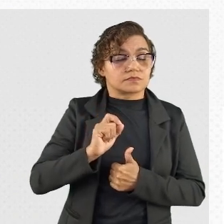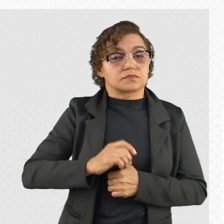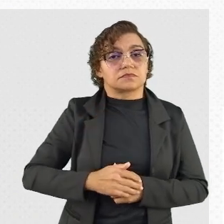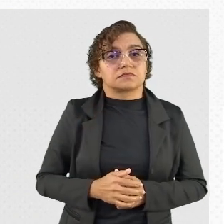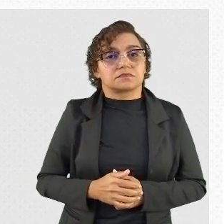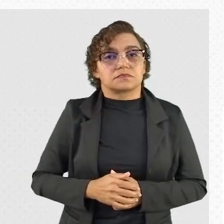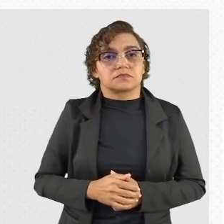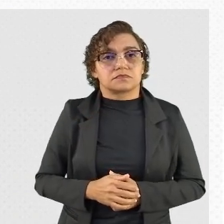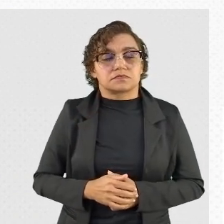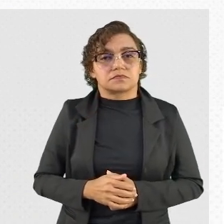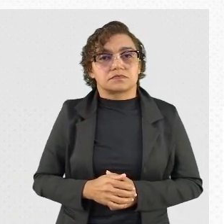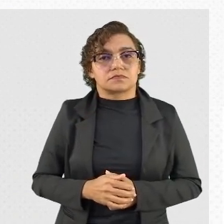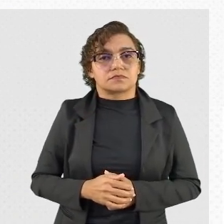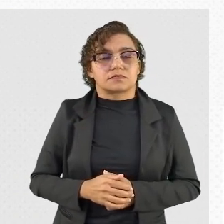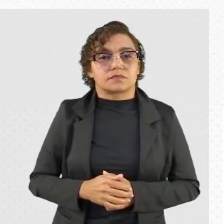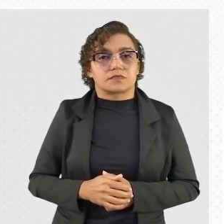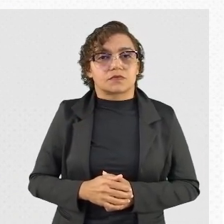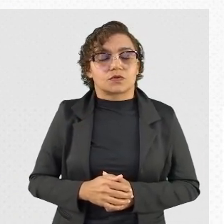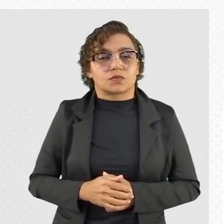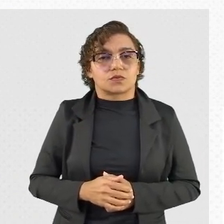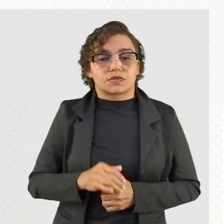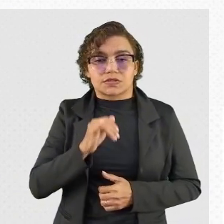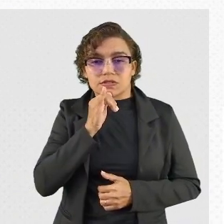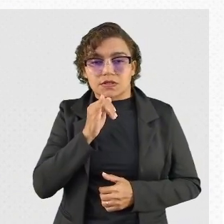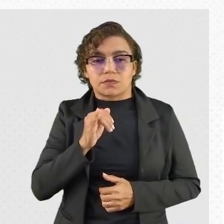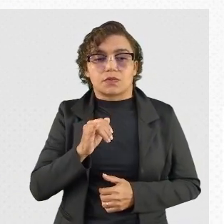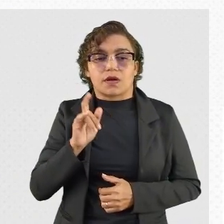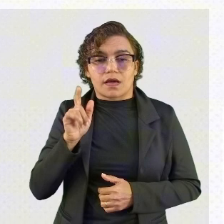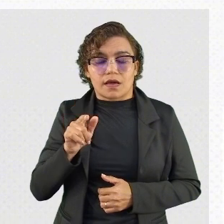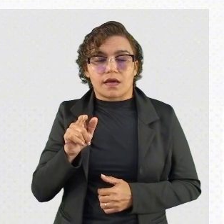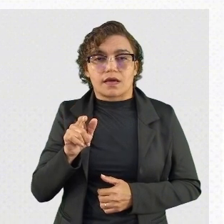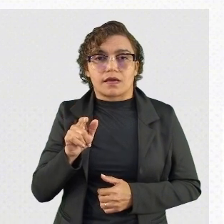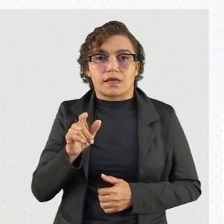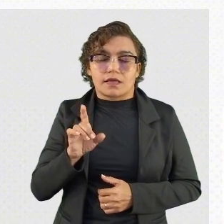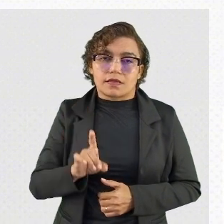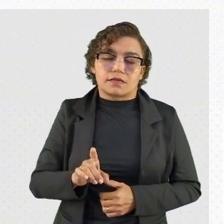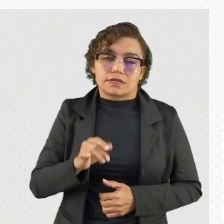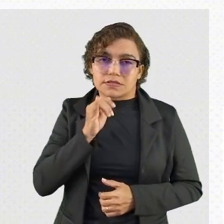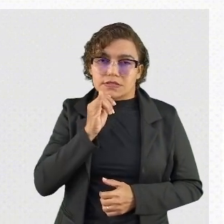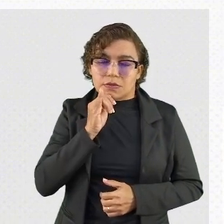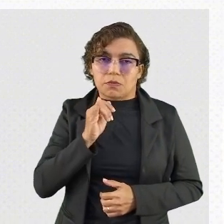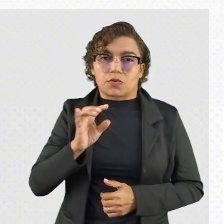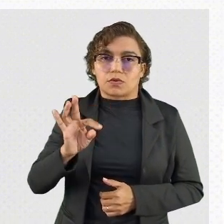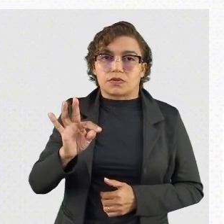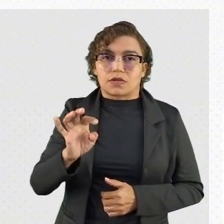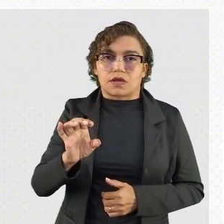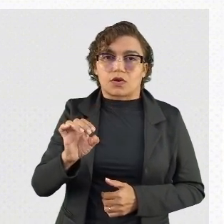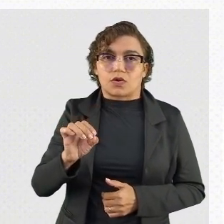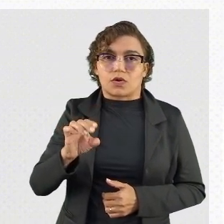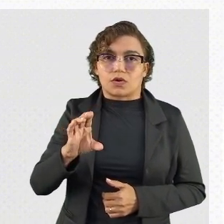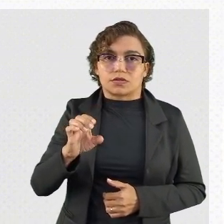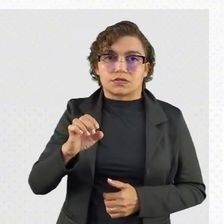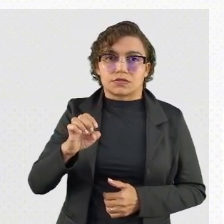no caso, o teocentrismo, né, que é defendido ali pelos filósofos cristãos. No caso, ele está citando o